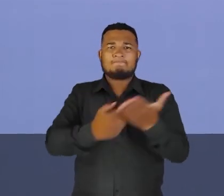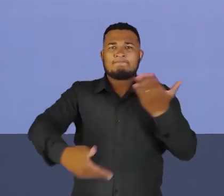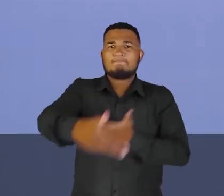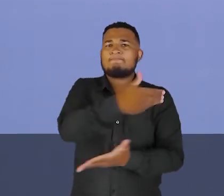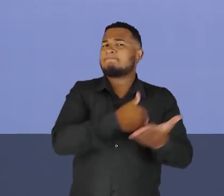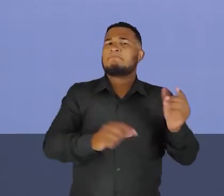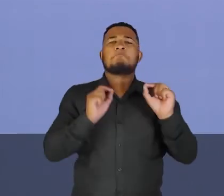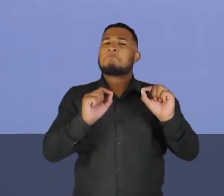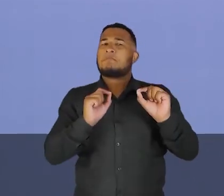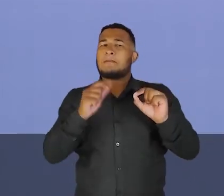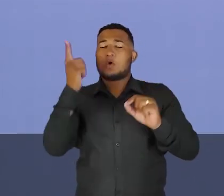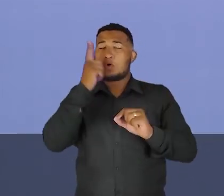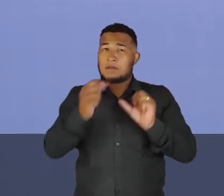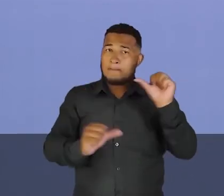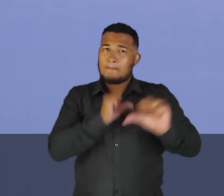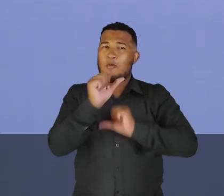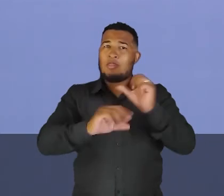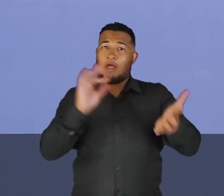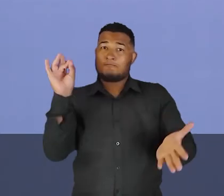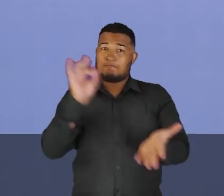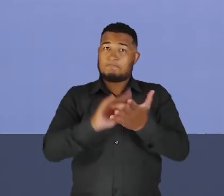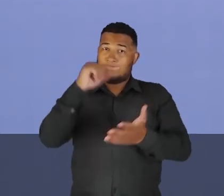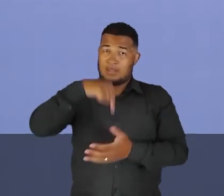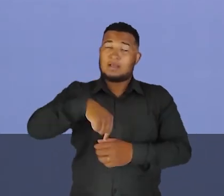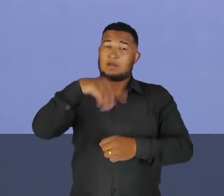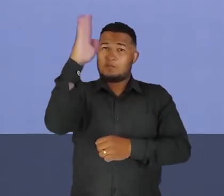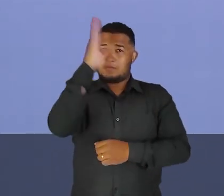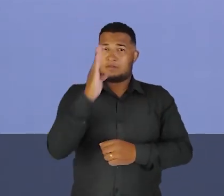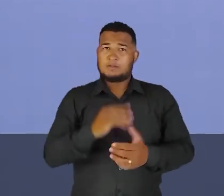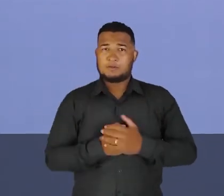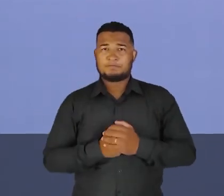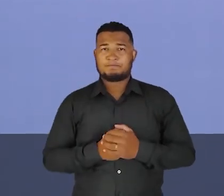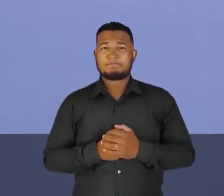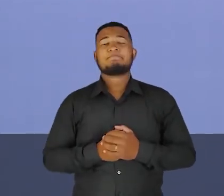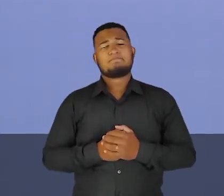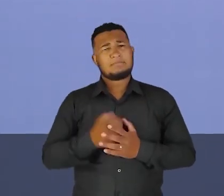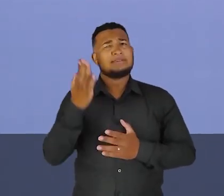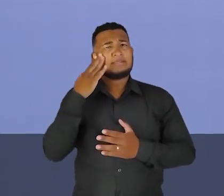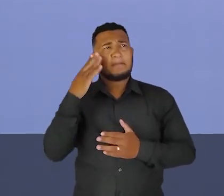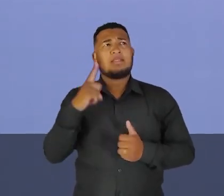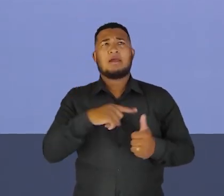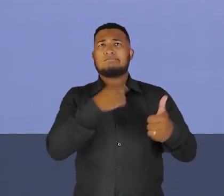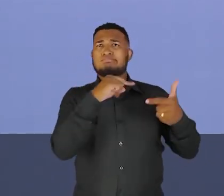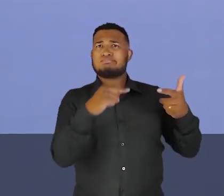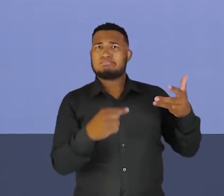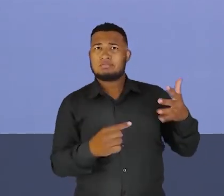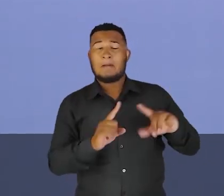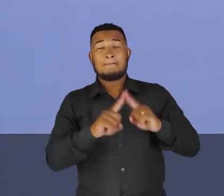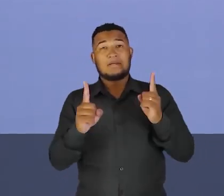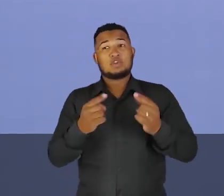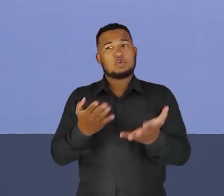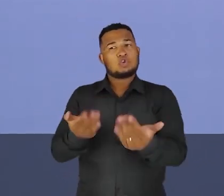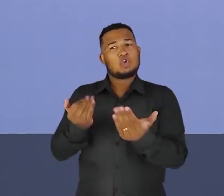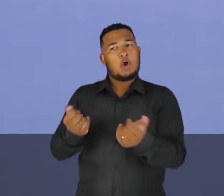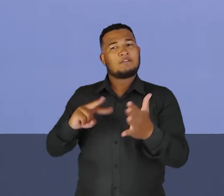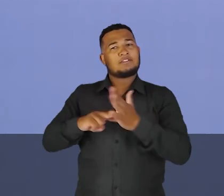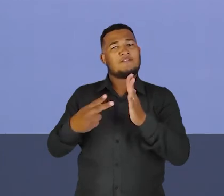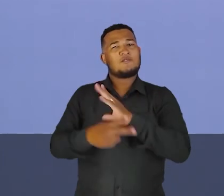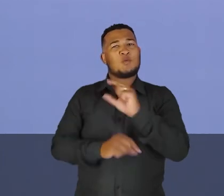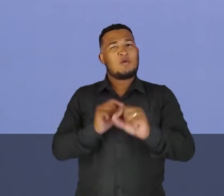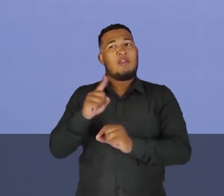a gente possa mudar a realidade do nosso país. Tá? Bom, apesar de tudo isso, os jovens são considerados o futuro imediato da sociedade,